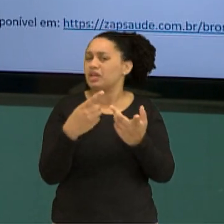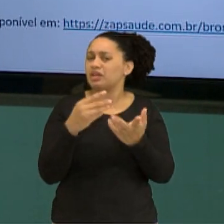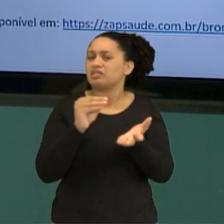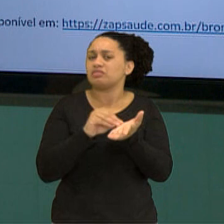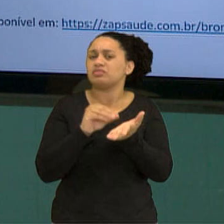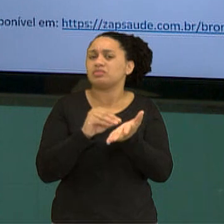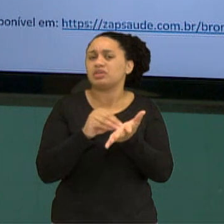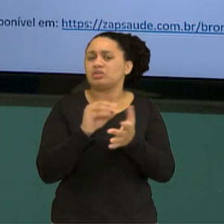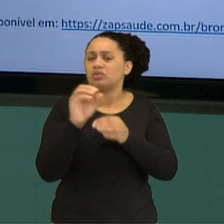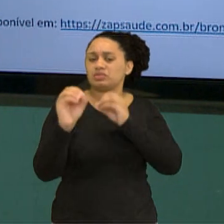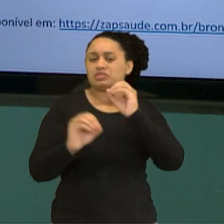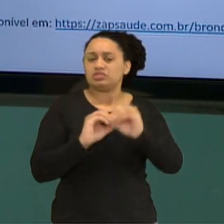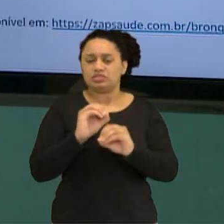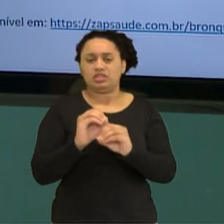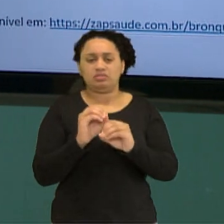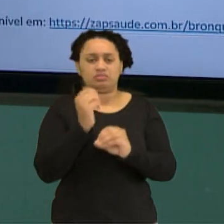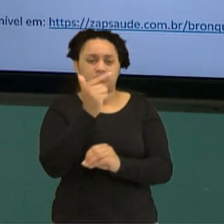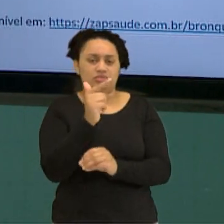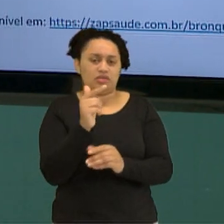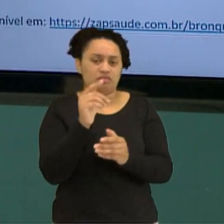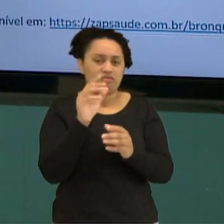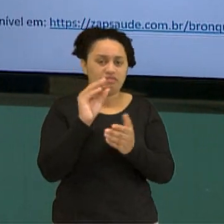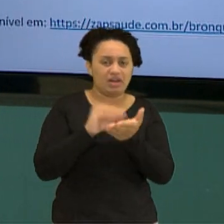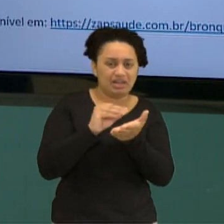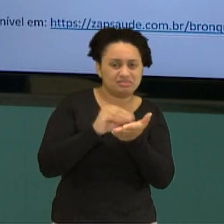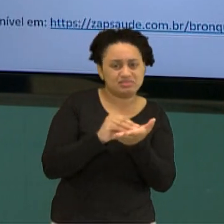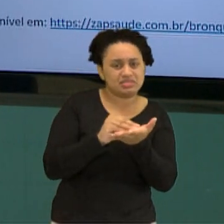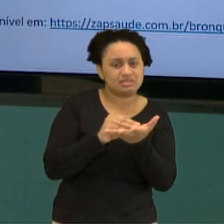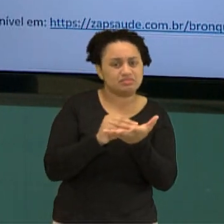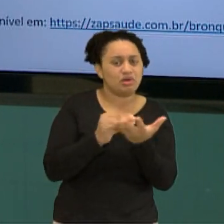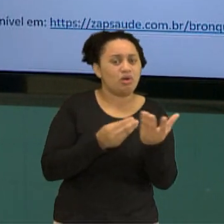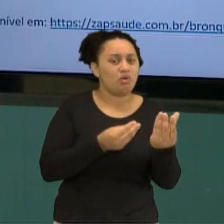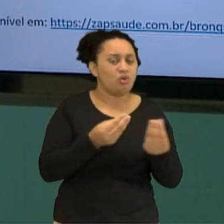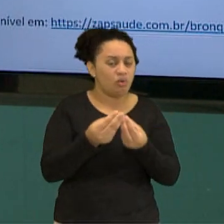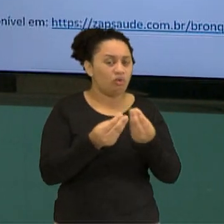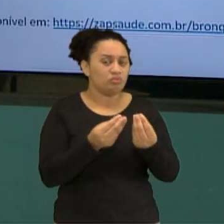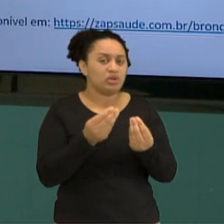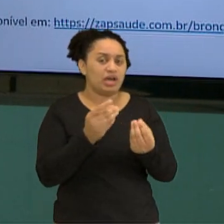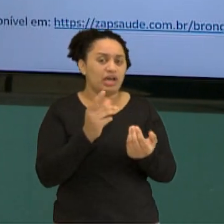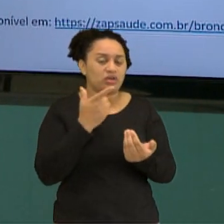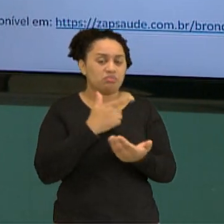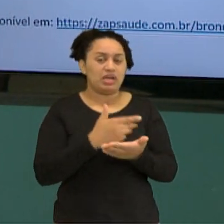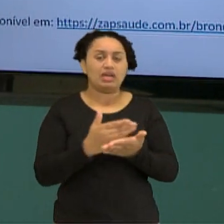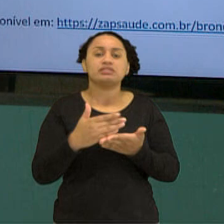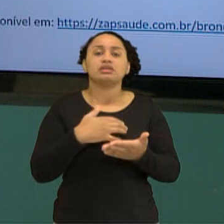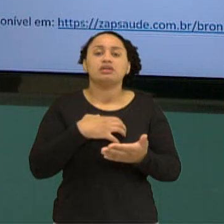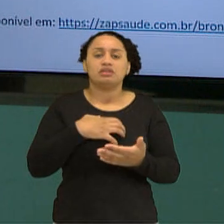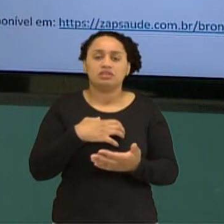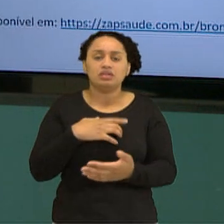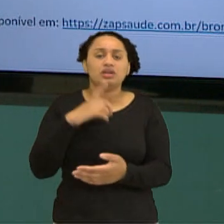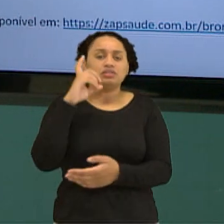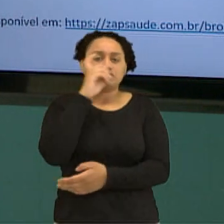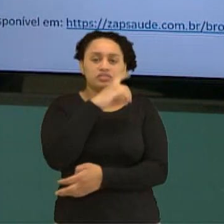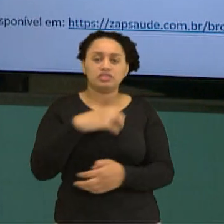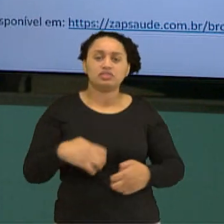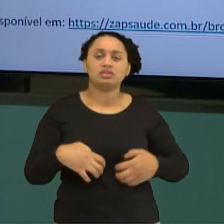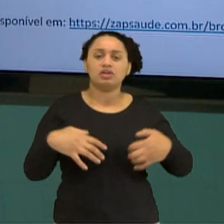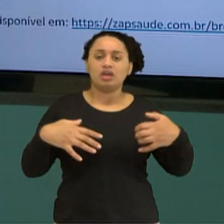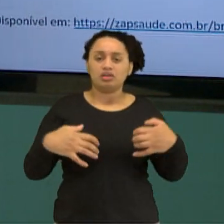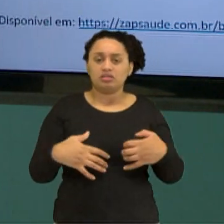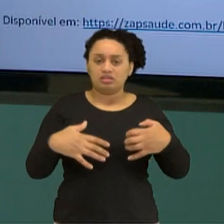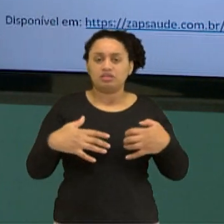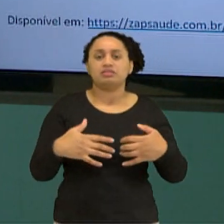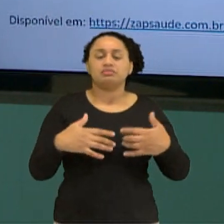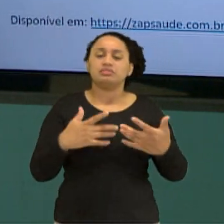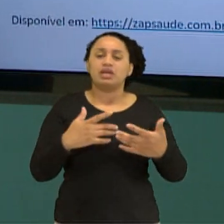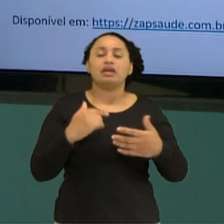oxigenando? E se você consegue associar a falta de oxigenação com a dificuldade respiratória, por exemplo, um episódio